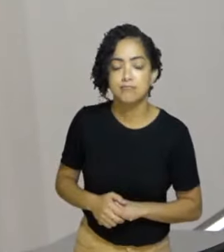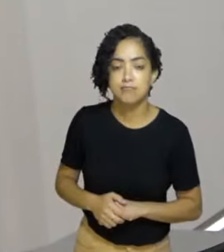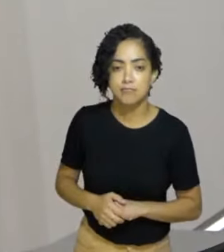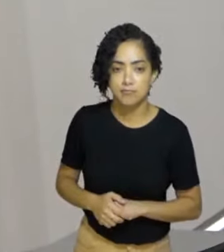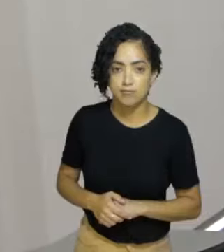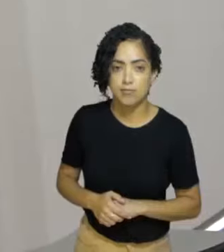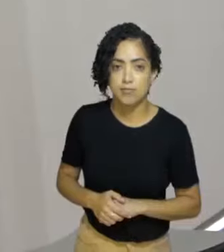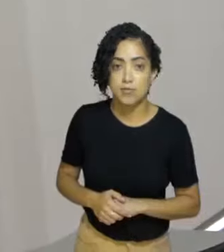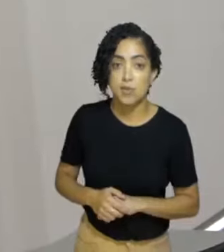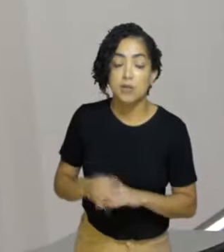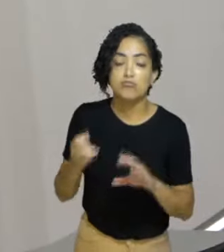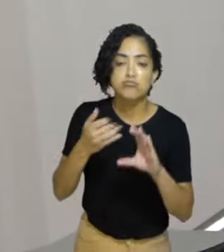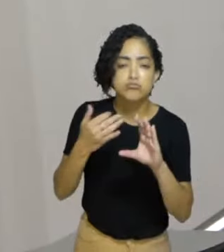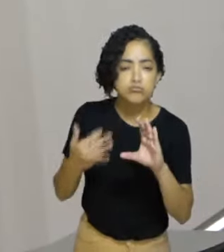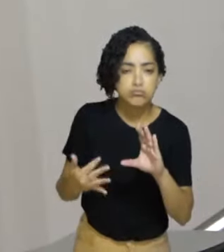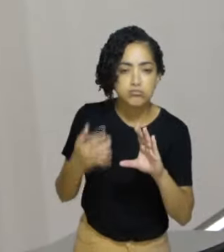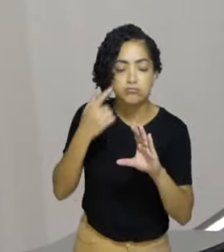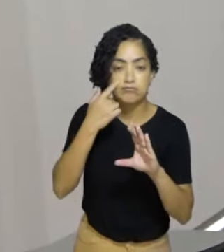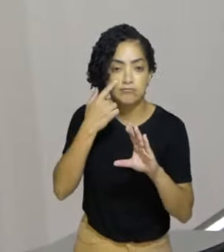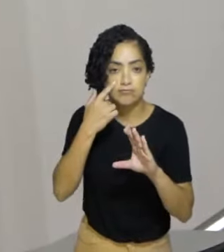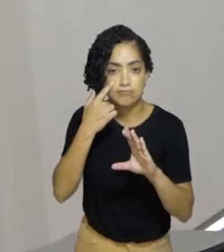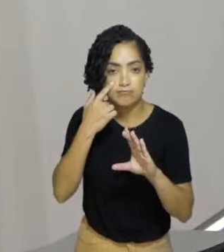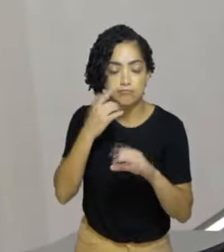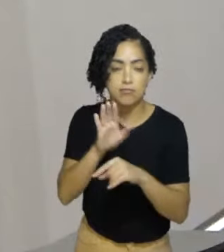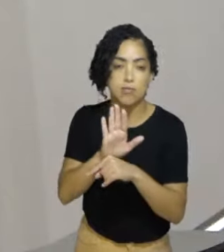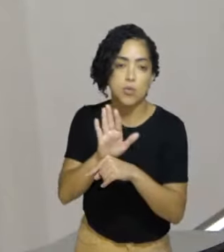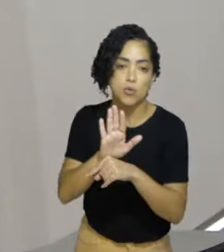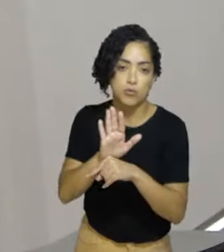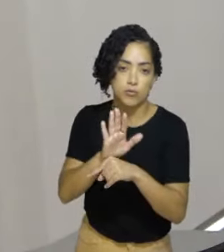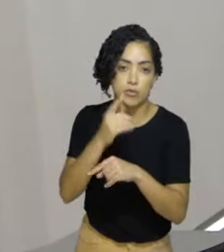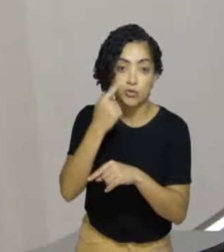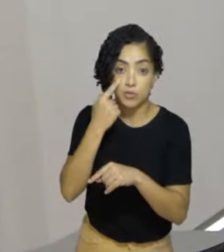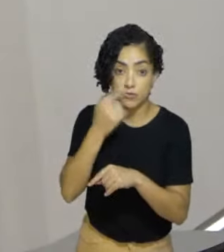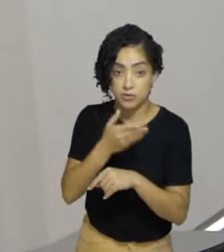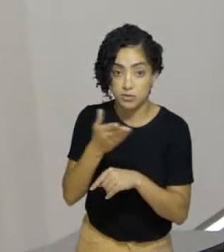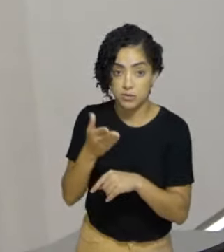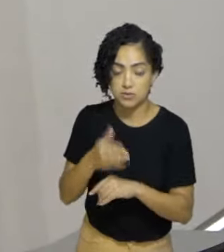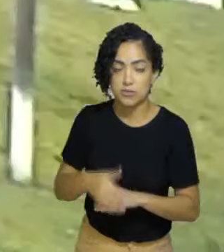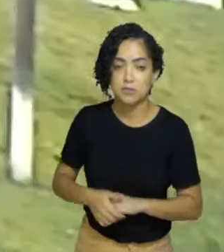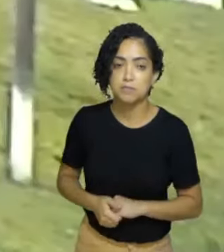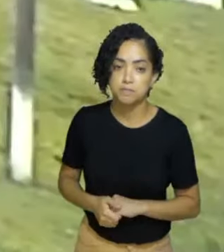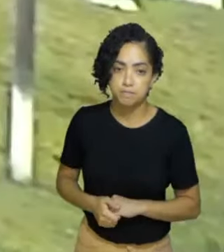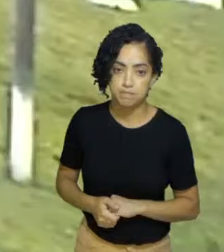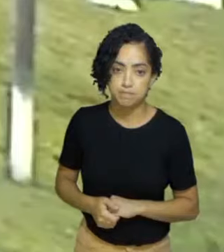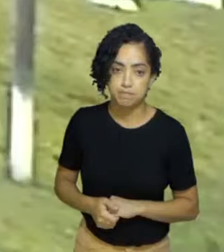as características das nossas rodovias. Eu gostaria que passasse esse vídeo, por gentileza.